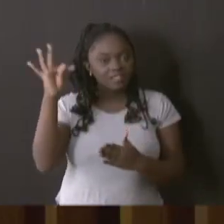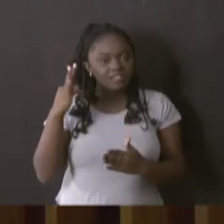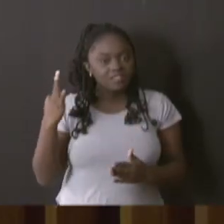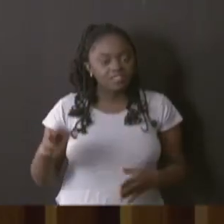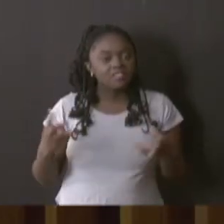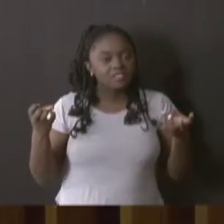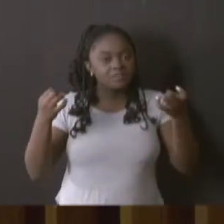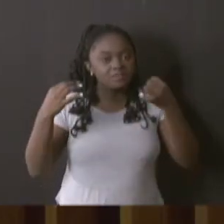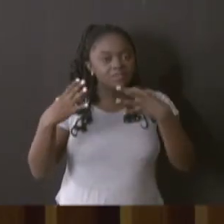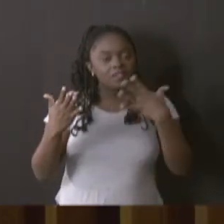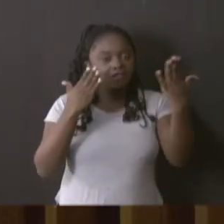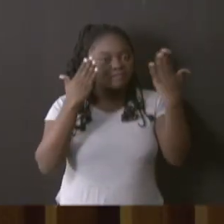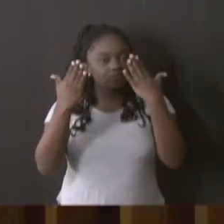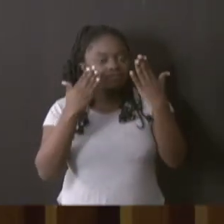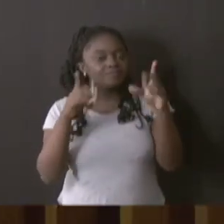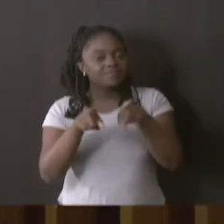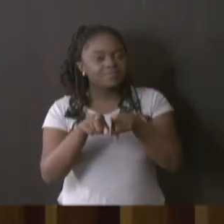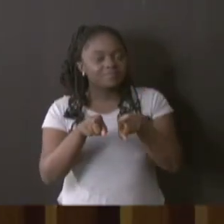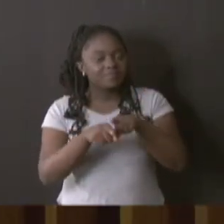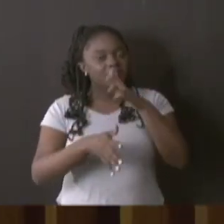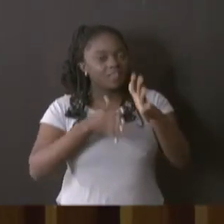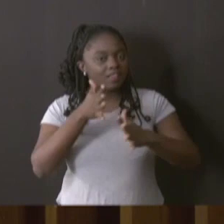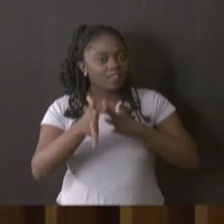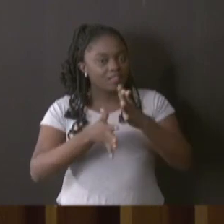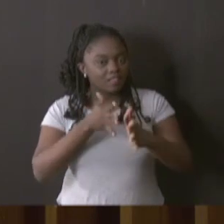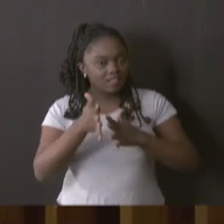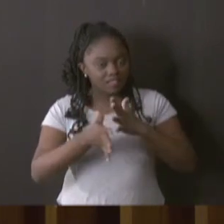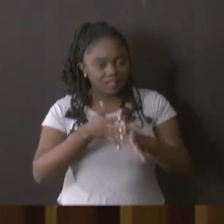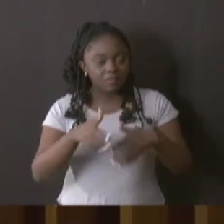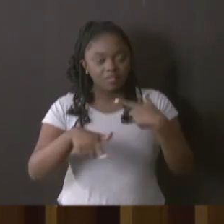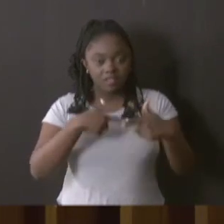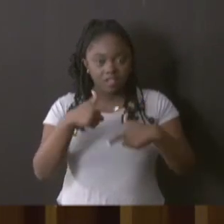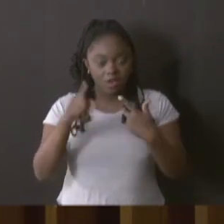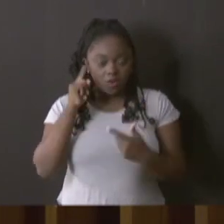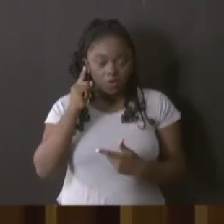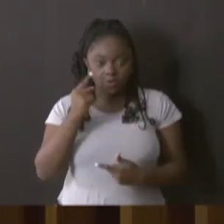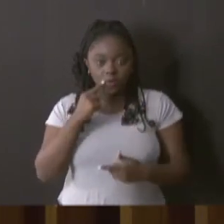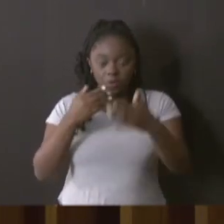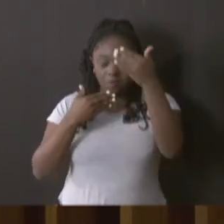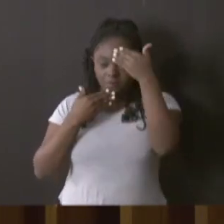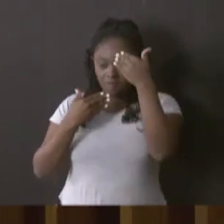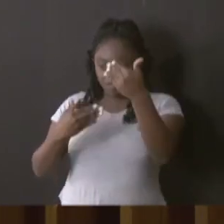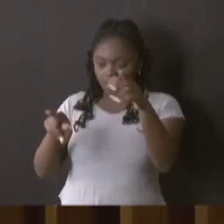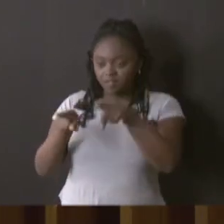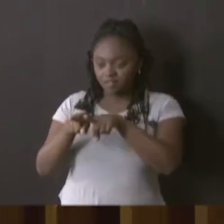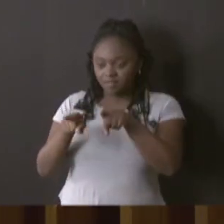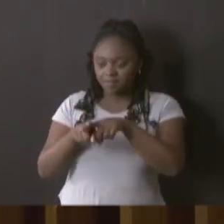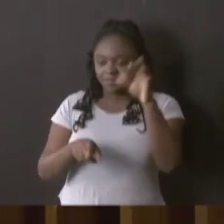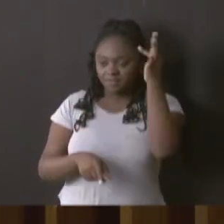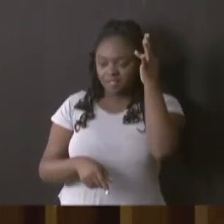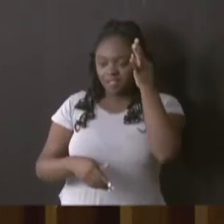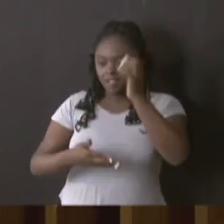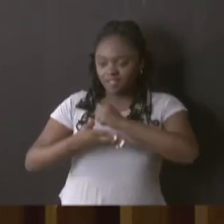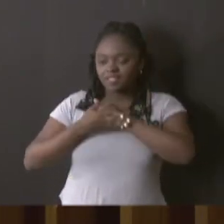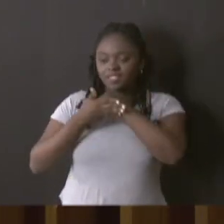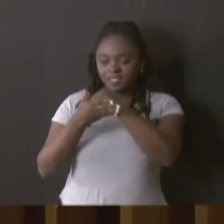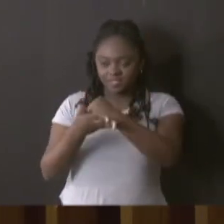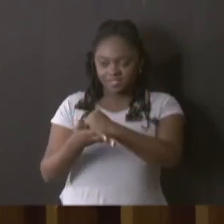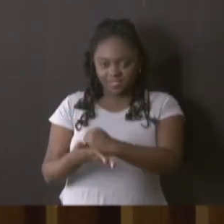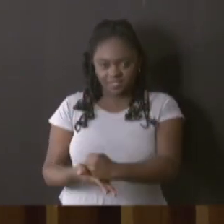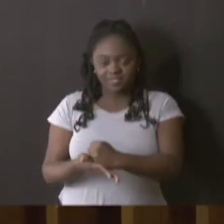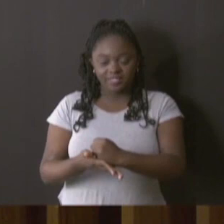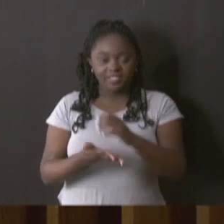e a língua brasileira de sinais, trabalho com surdos. Muito obrigado. Muito obrigado também a Franciele, que nos ajudou aqui